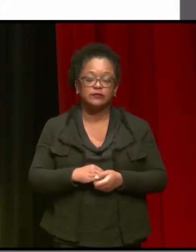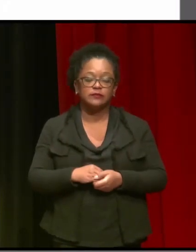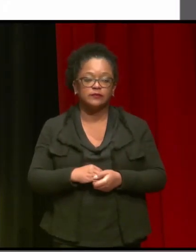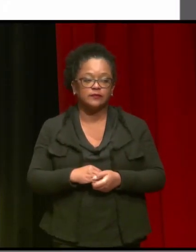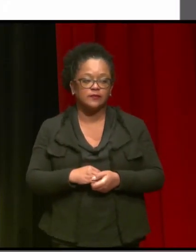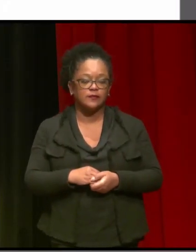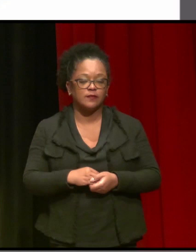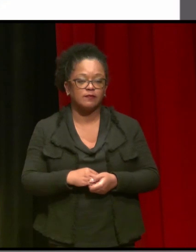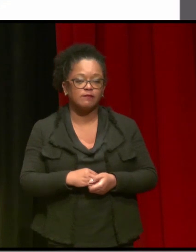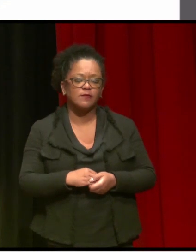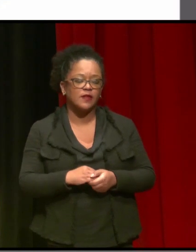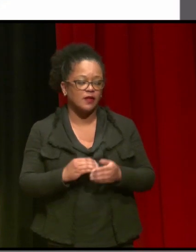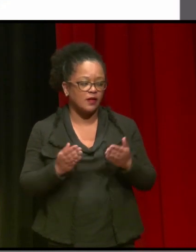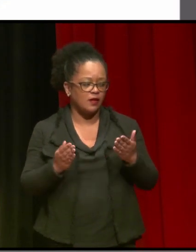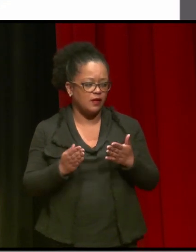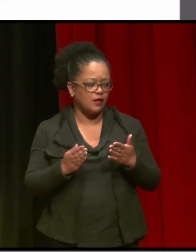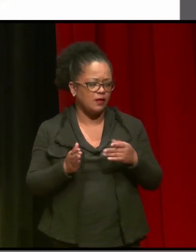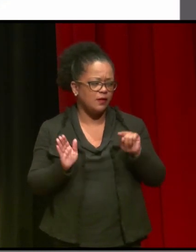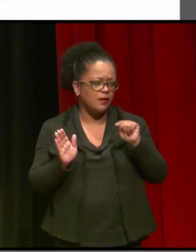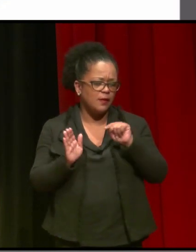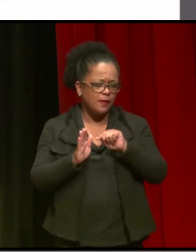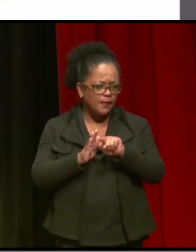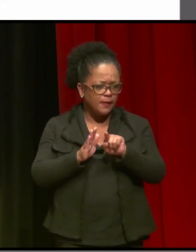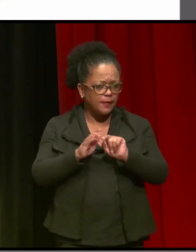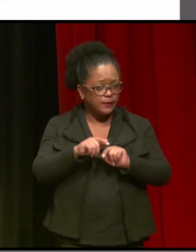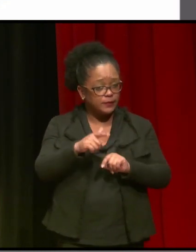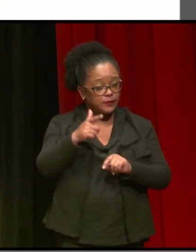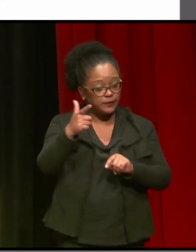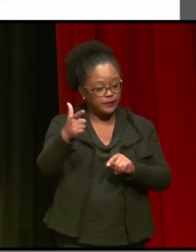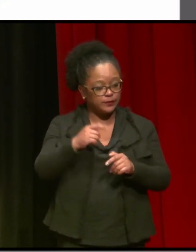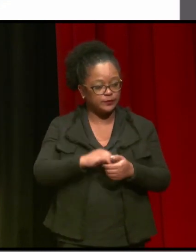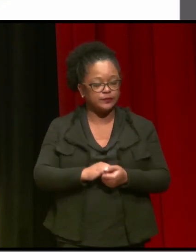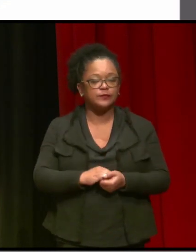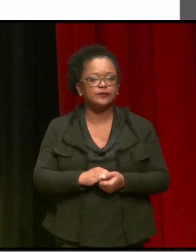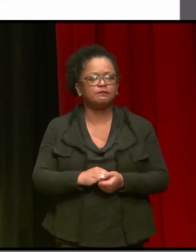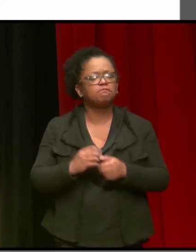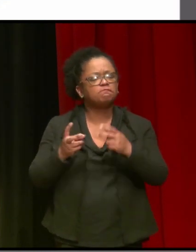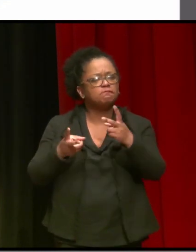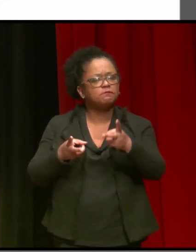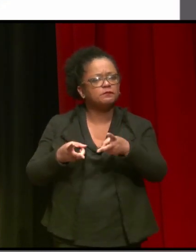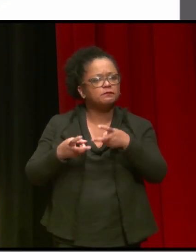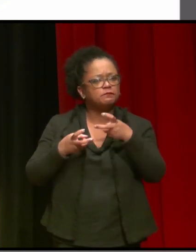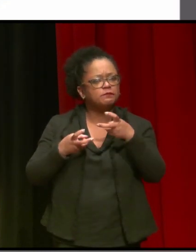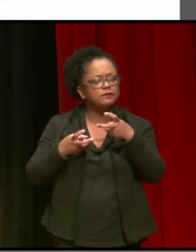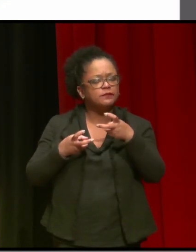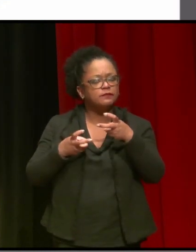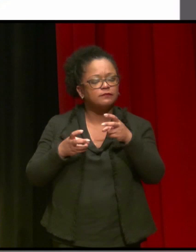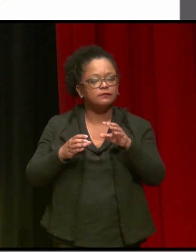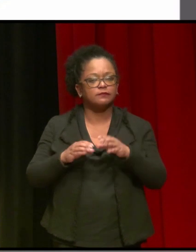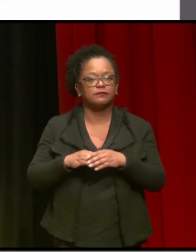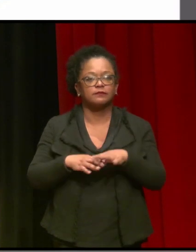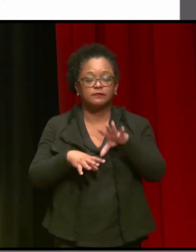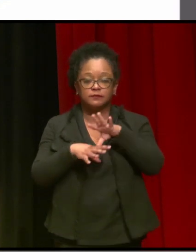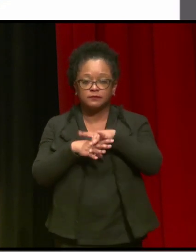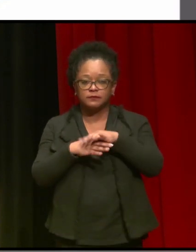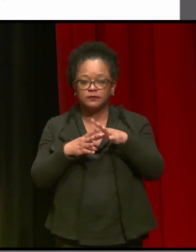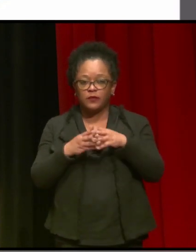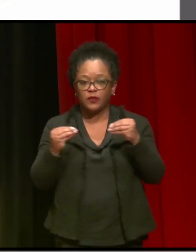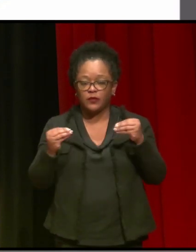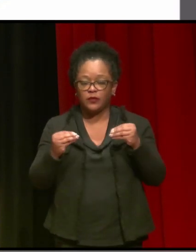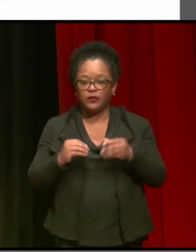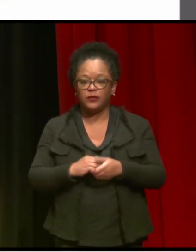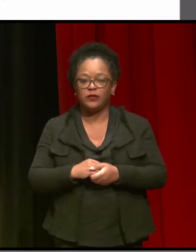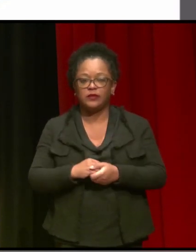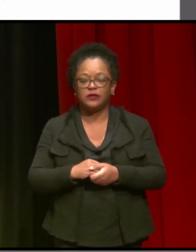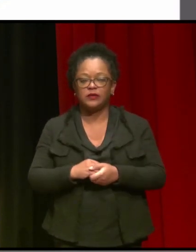coisa que não foi perguntada, mas eu vou entrar aqui agora. Vocês estão vendo que muita gente fala que cura, né, nem